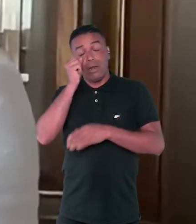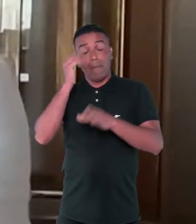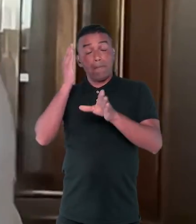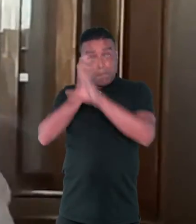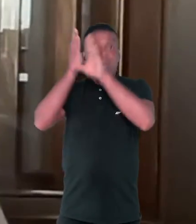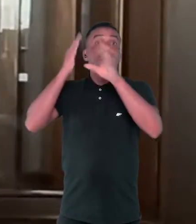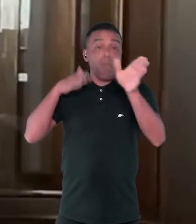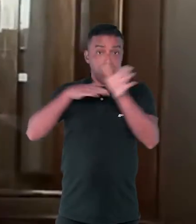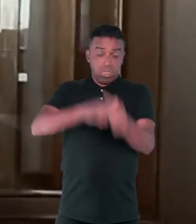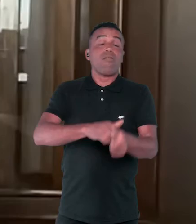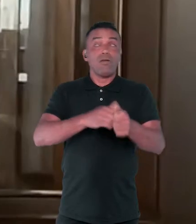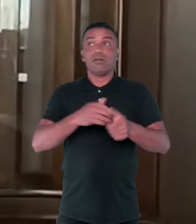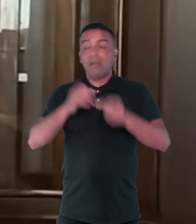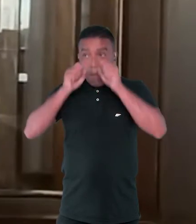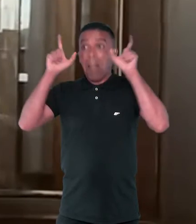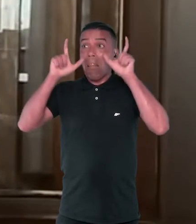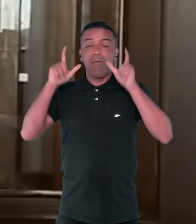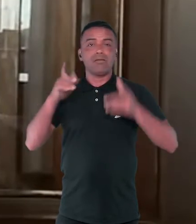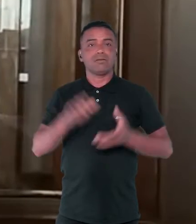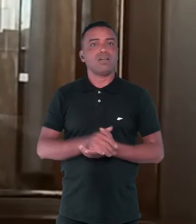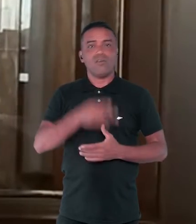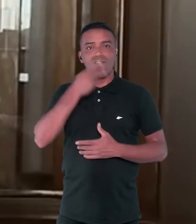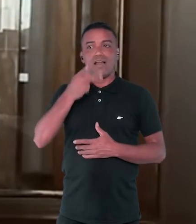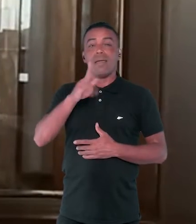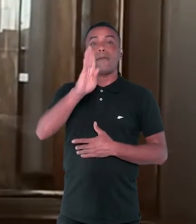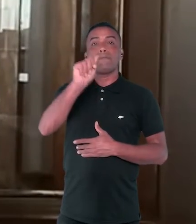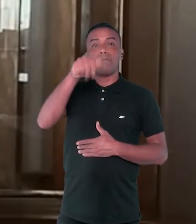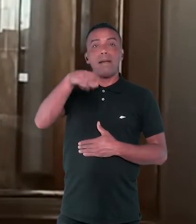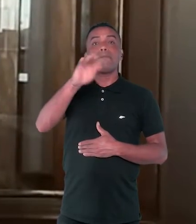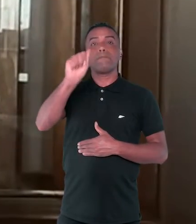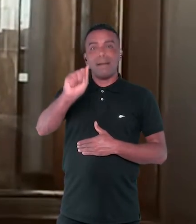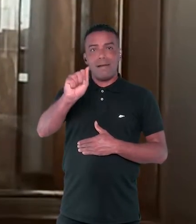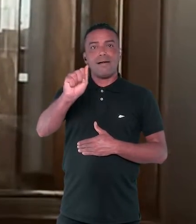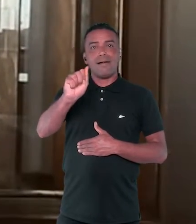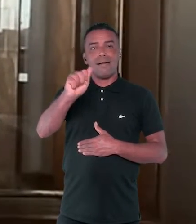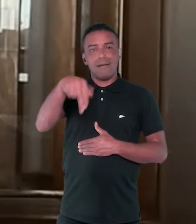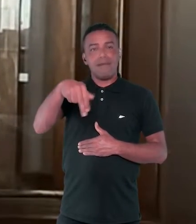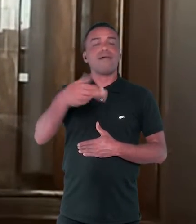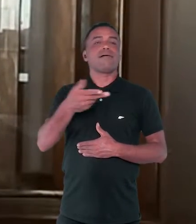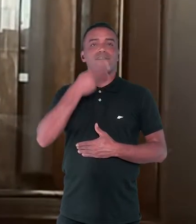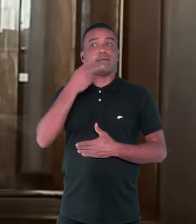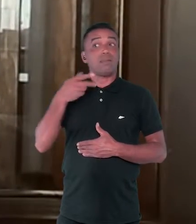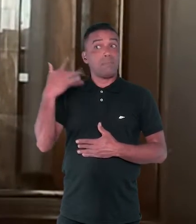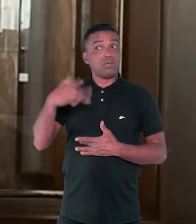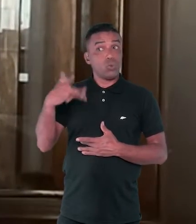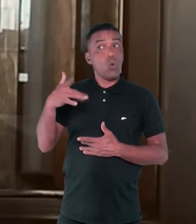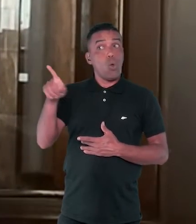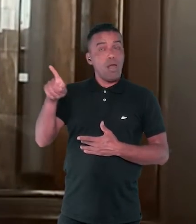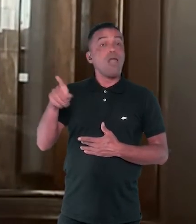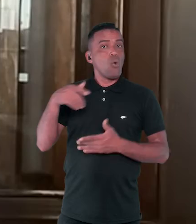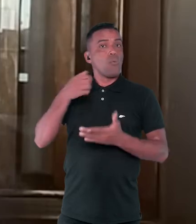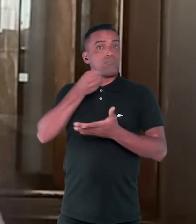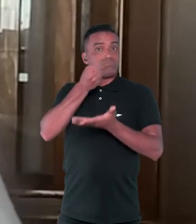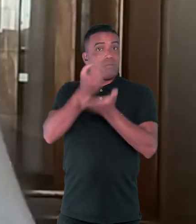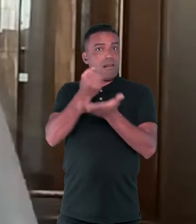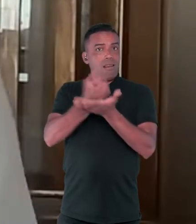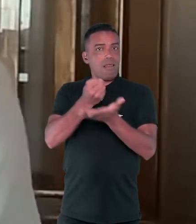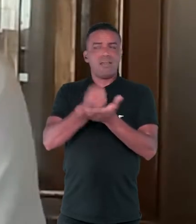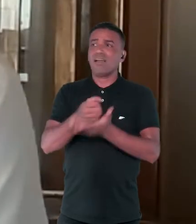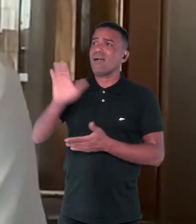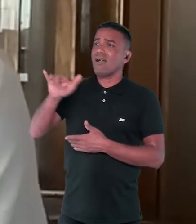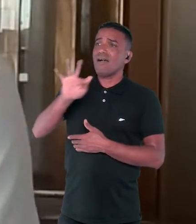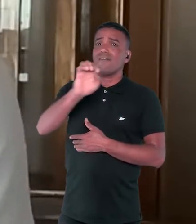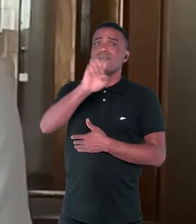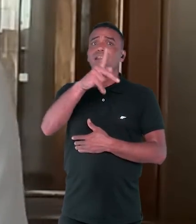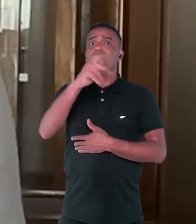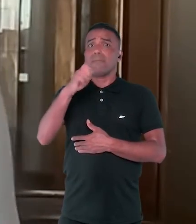Eu voltei com aquilo debaixo do braço e comentei com o Bambam, eu gravei o ferido ali. No hospital, eu falei, Aí o Felipe chegou e falou assim,